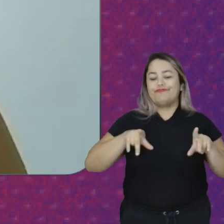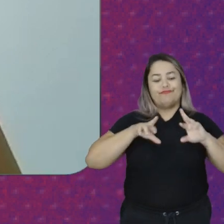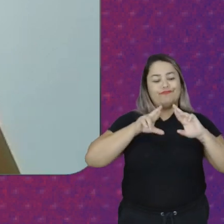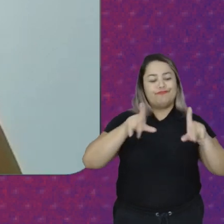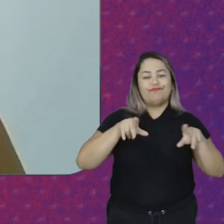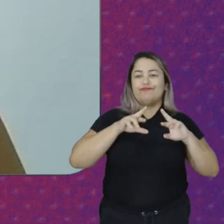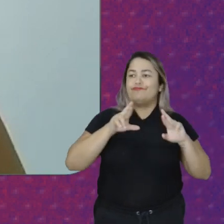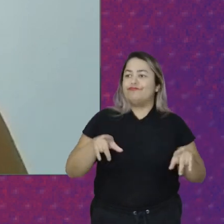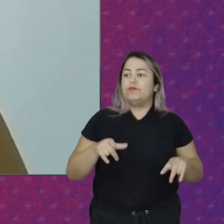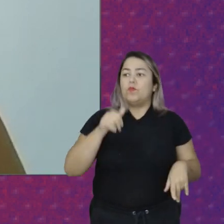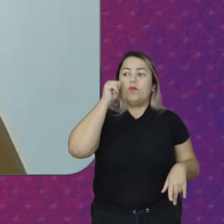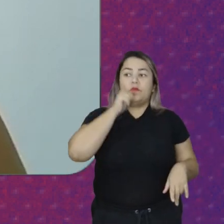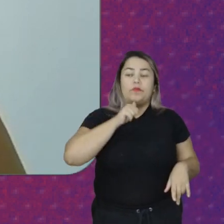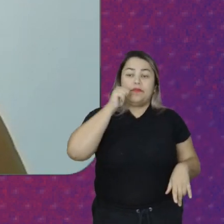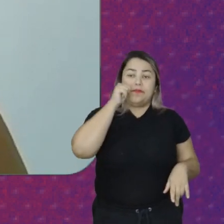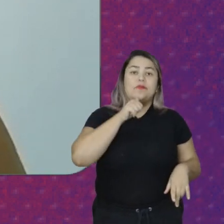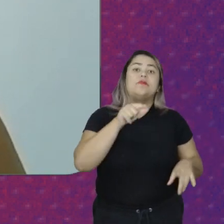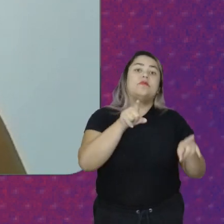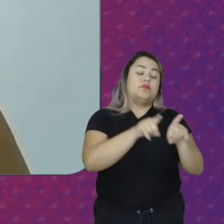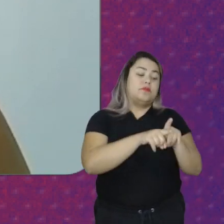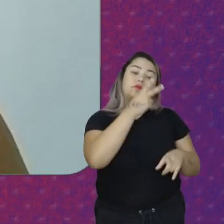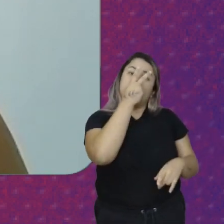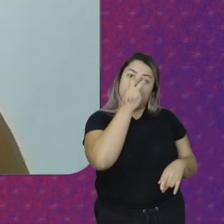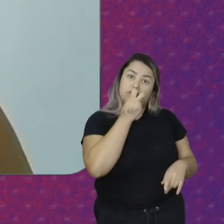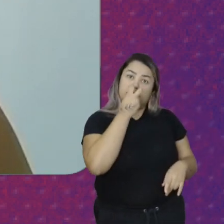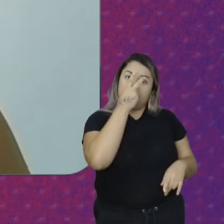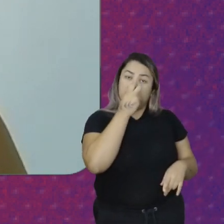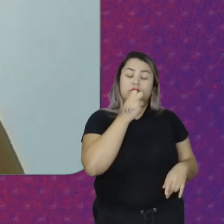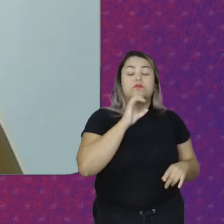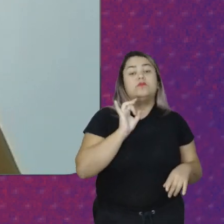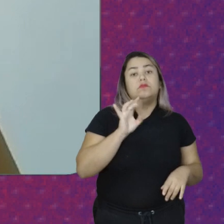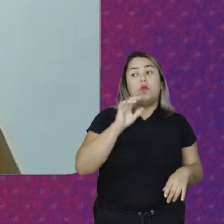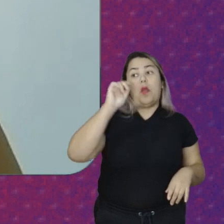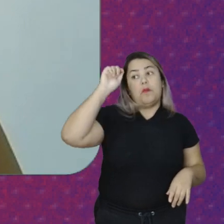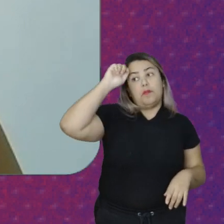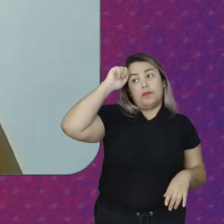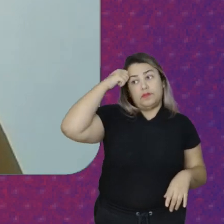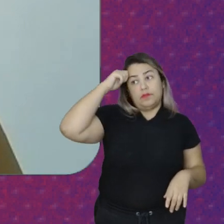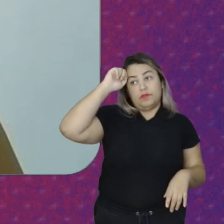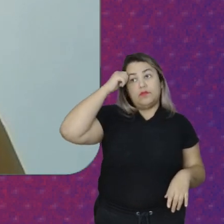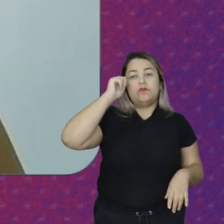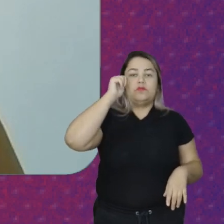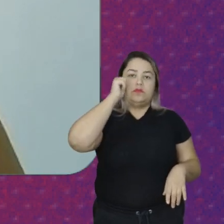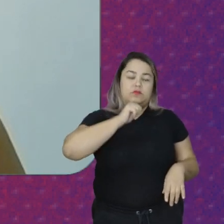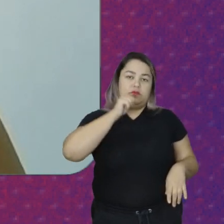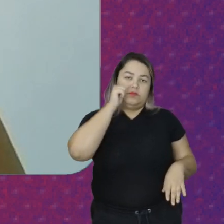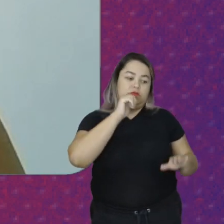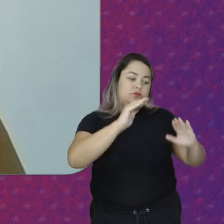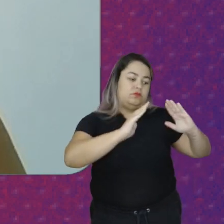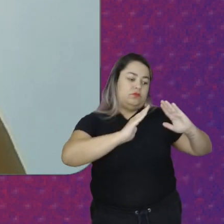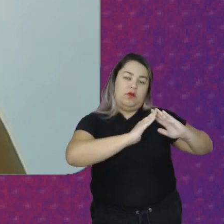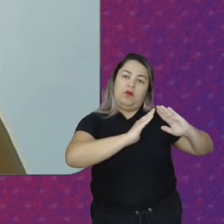diferentes de uma mulher também cega, só que uma mulher preta, uma mulher que mora